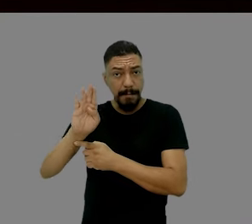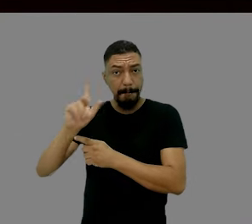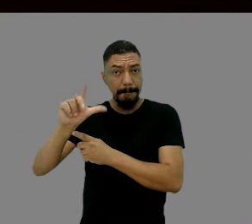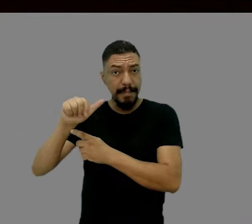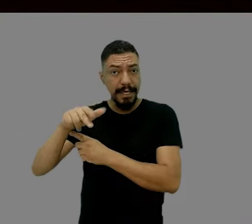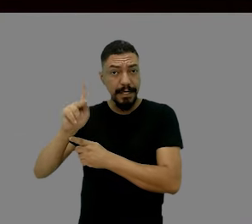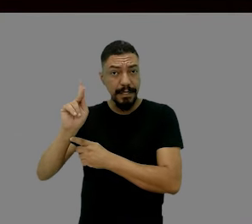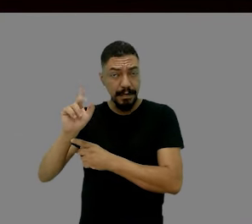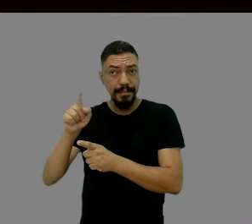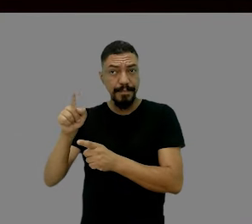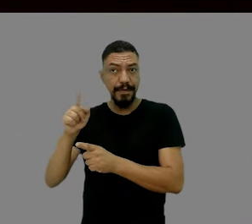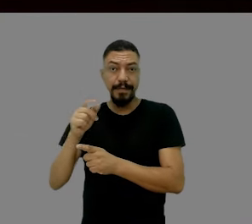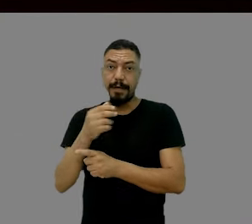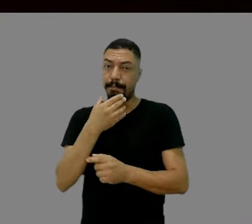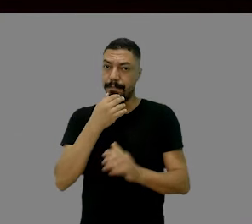ótimo. Então,